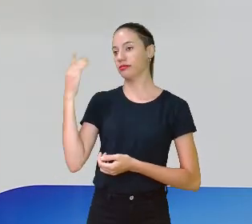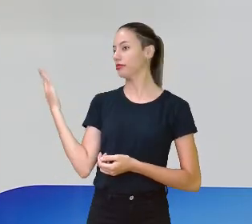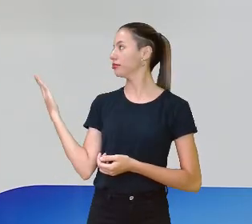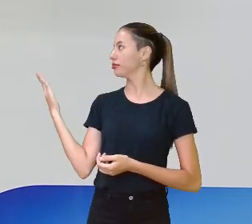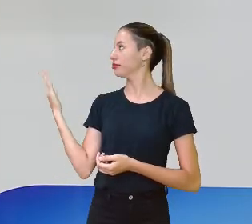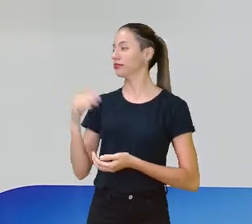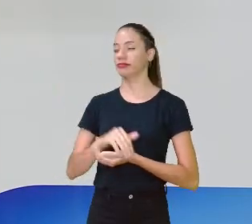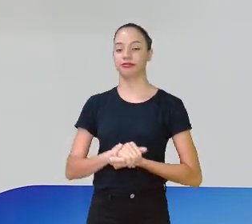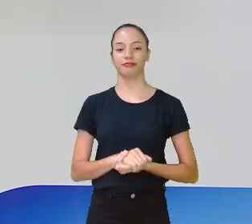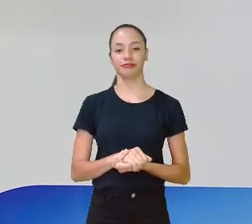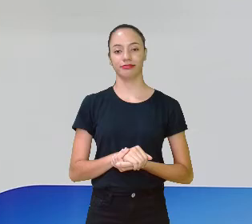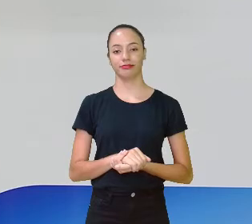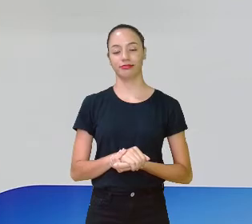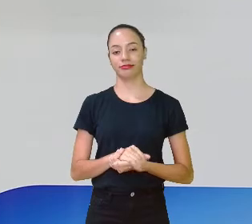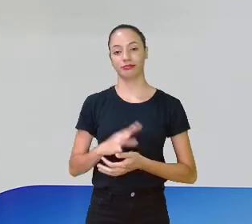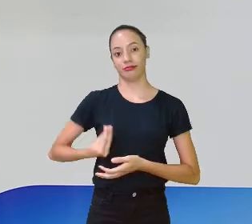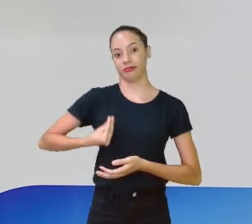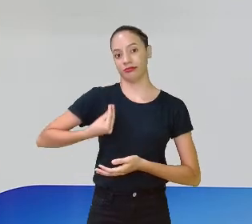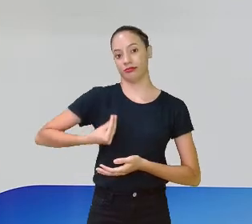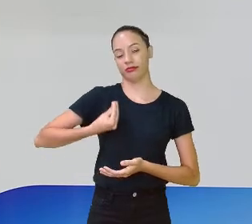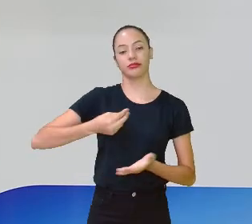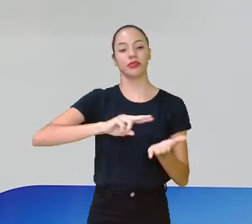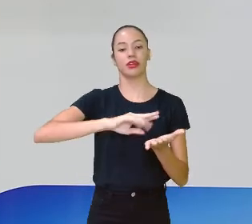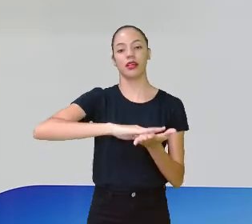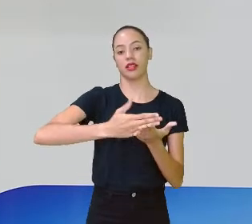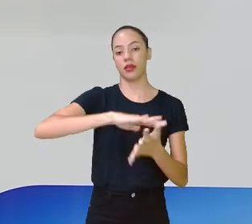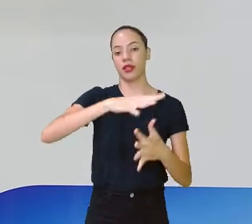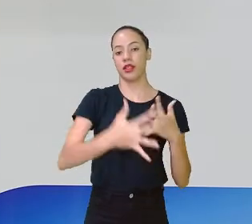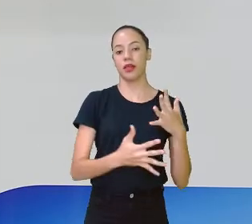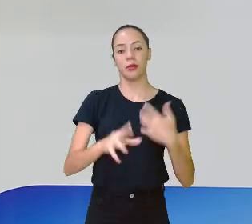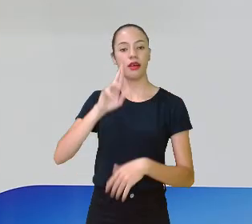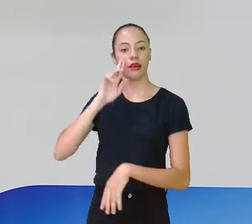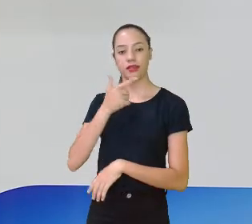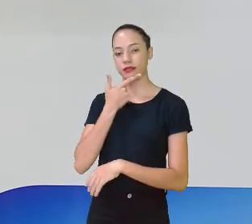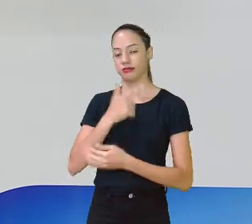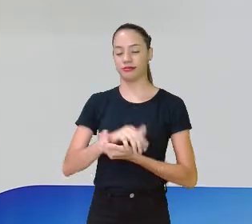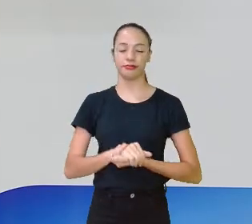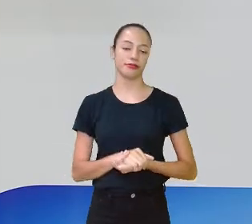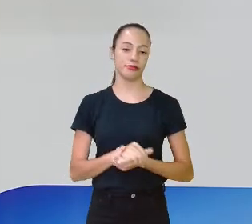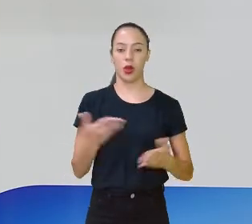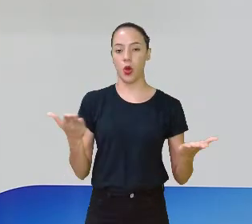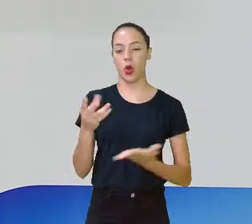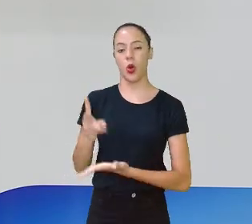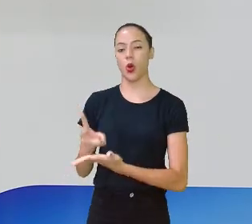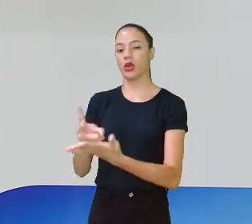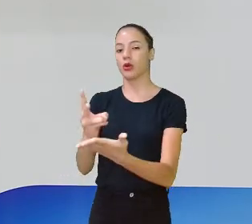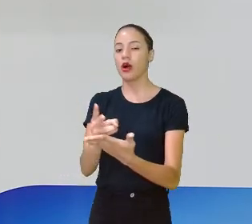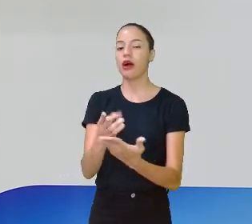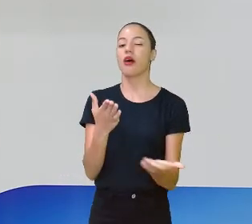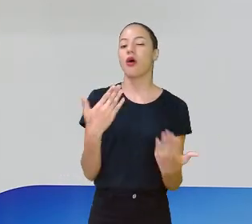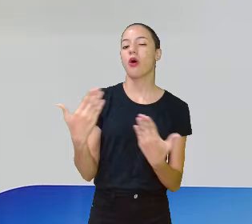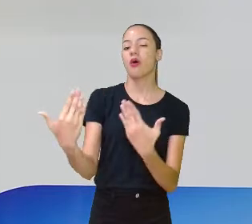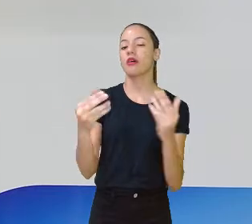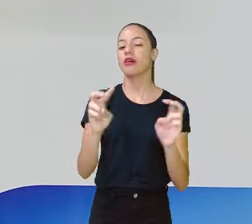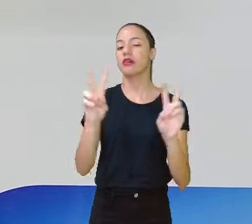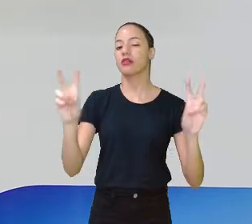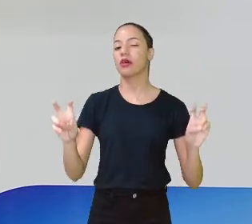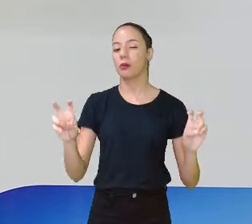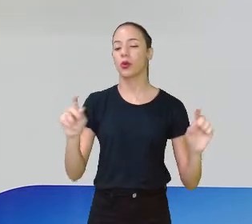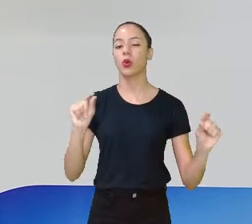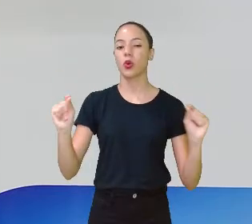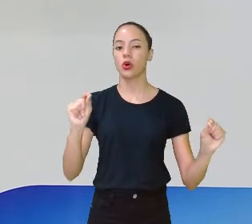este é o meu sinal. Estamos com a intérprete de Libras Raquel. Vamos continuar com a nossa conversa, falando